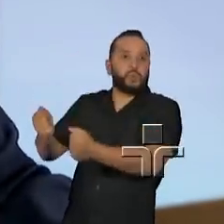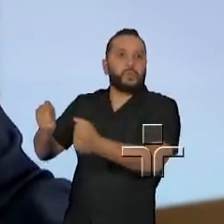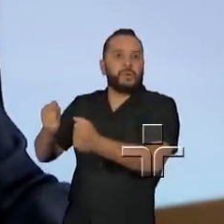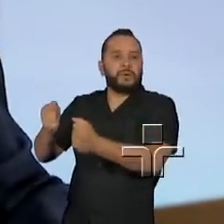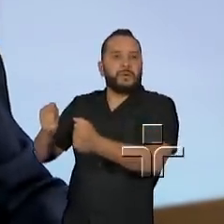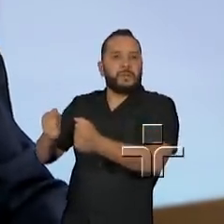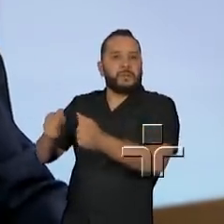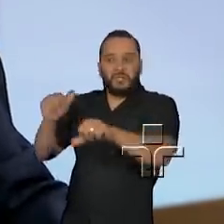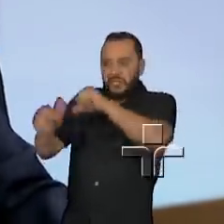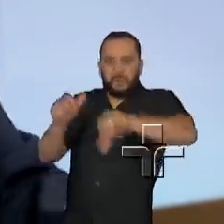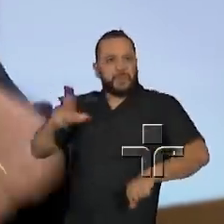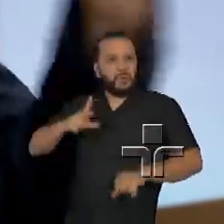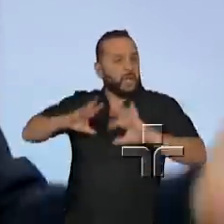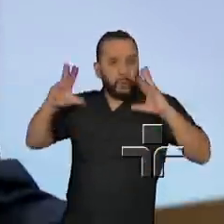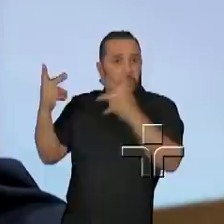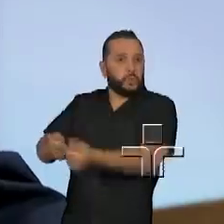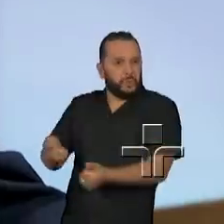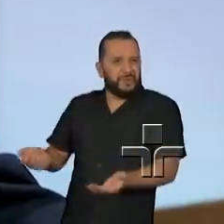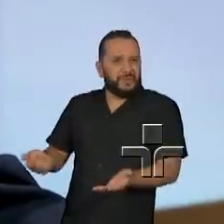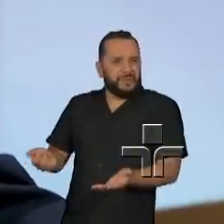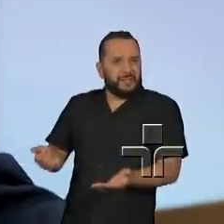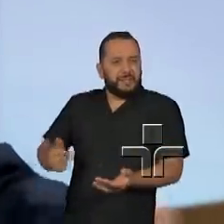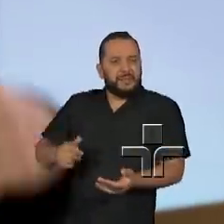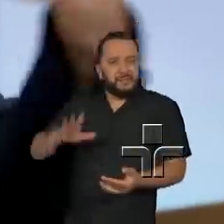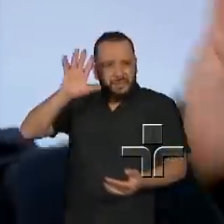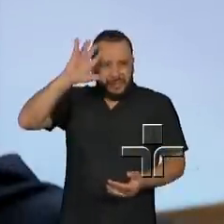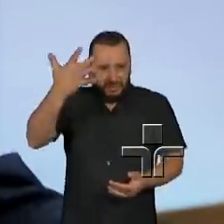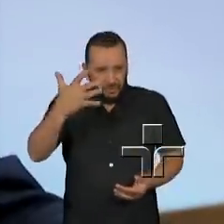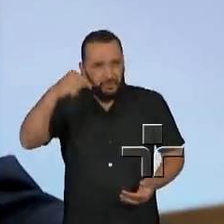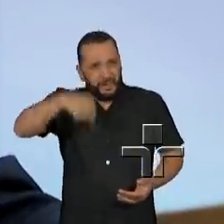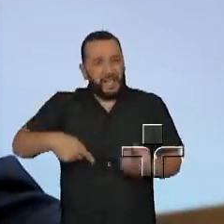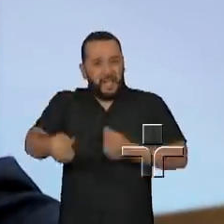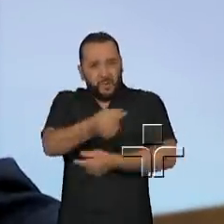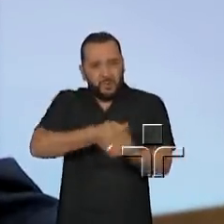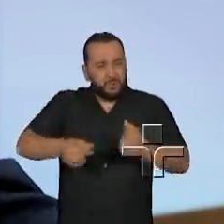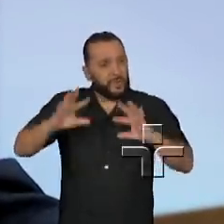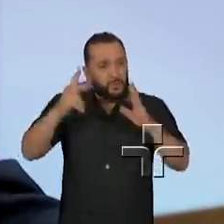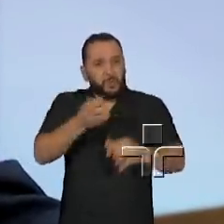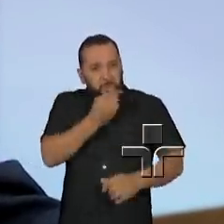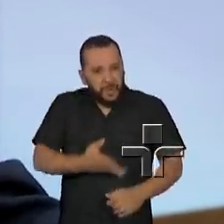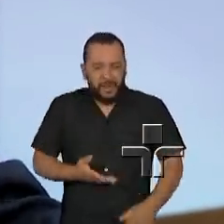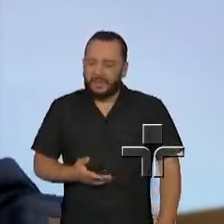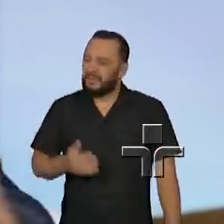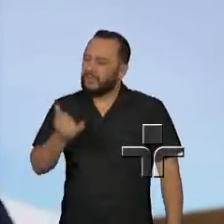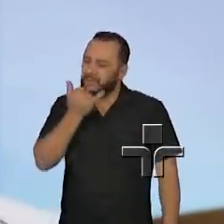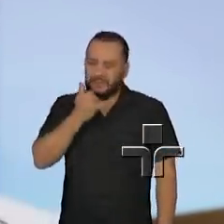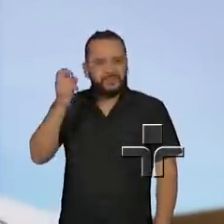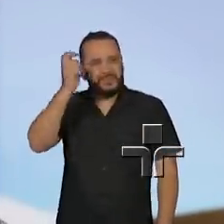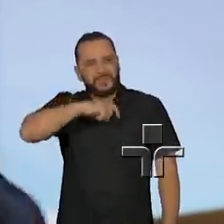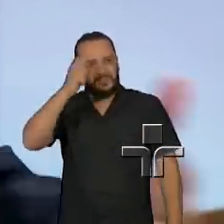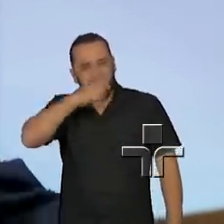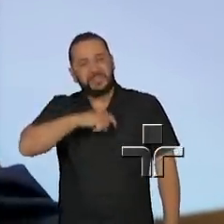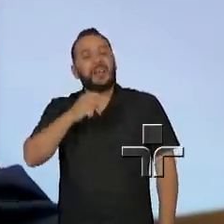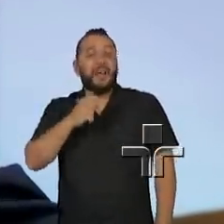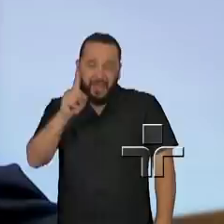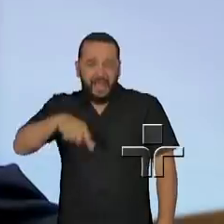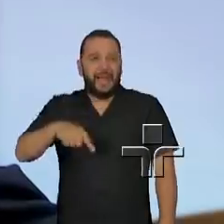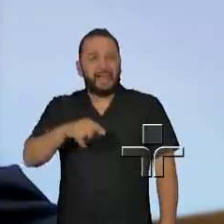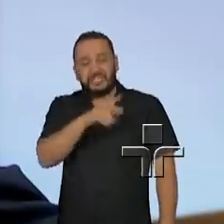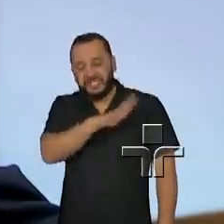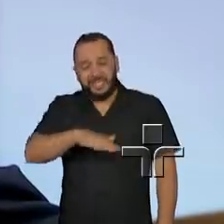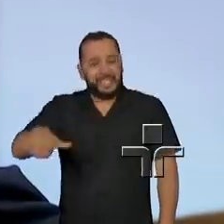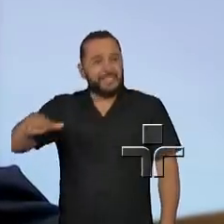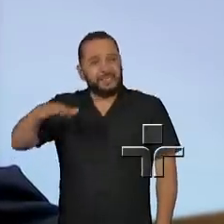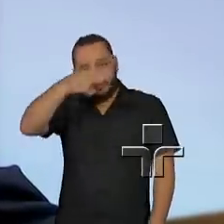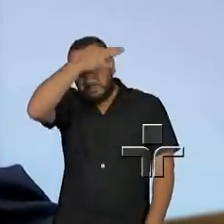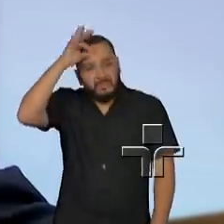países, e que isso vai resolver a nossa economia e que vai ficar tudo bem, é uma fantasia. Ou é uma fantasia infantil ou é uma fantasia